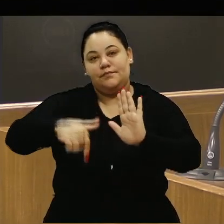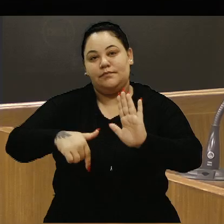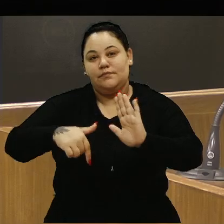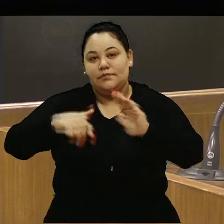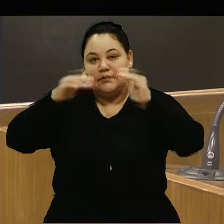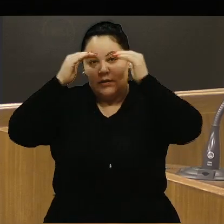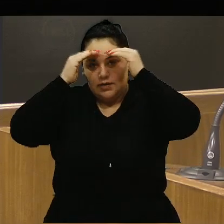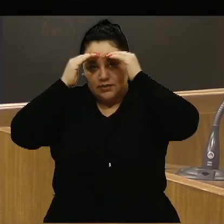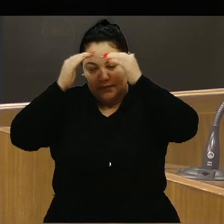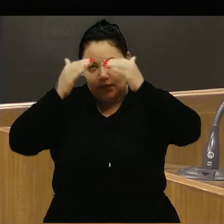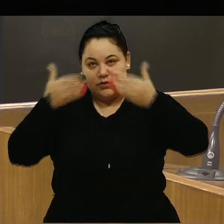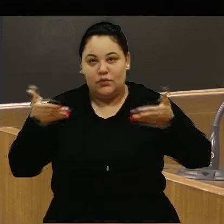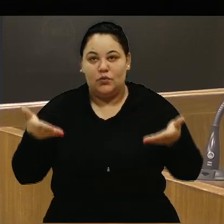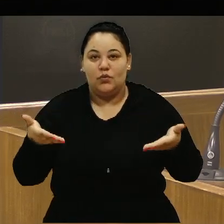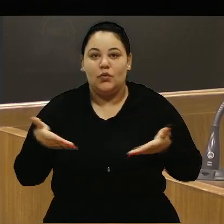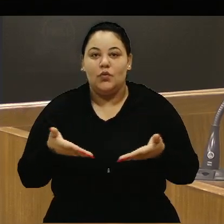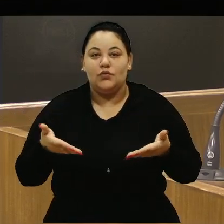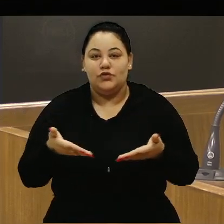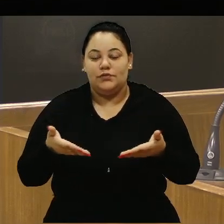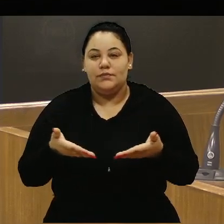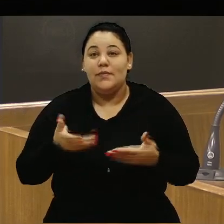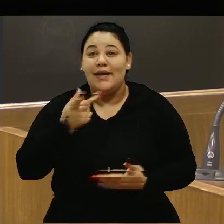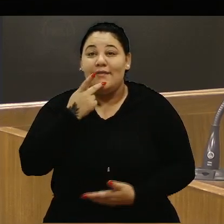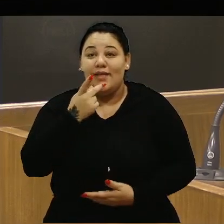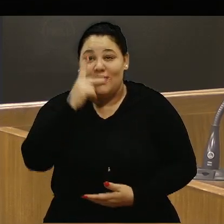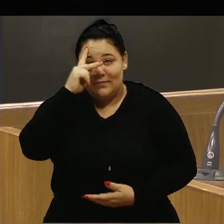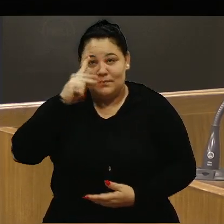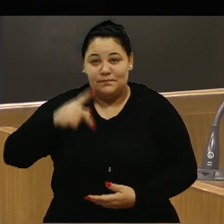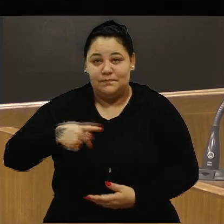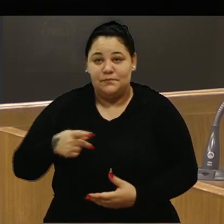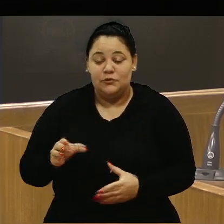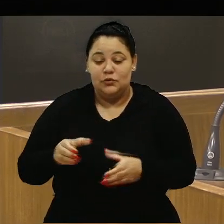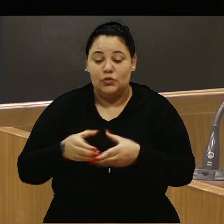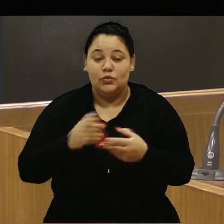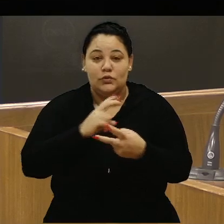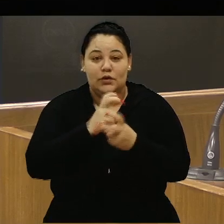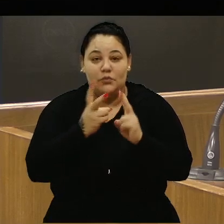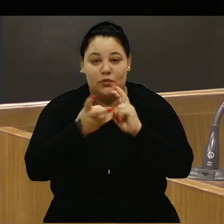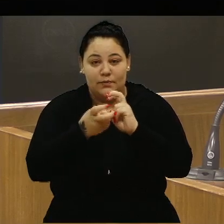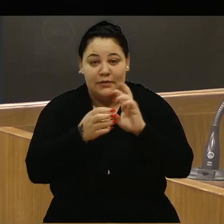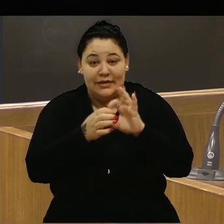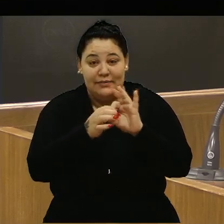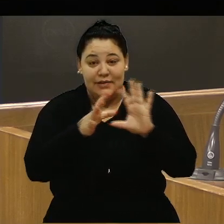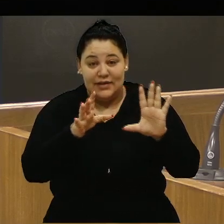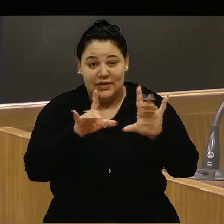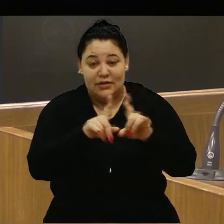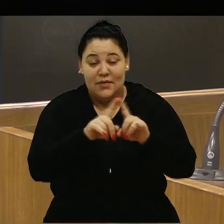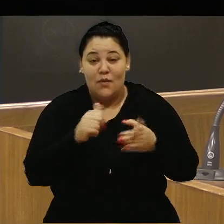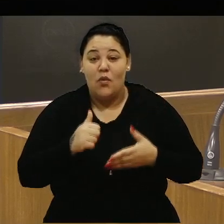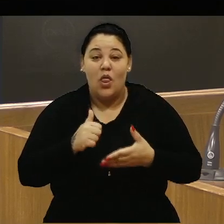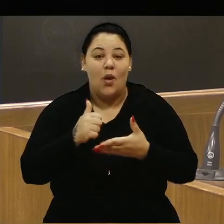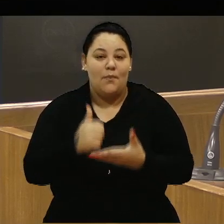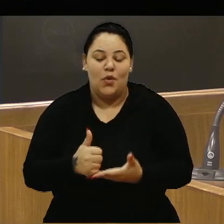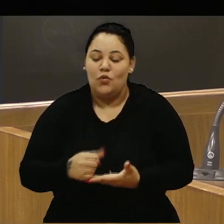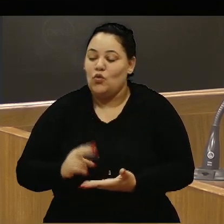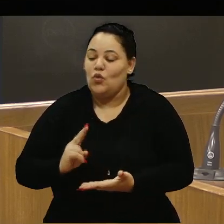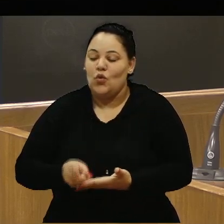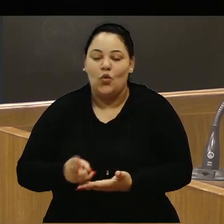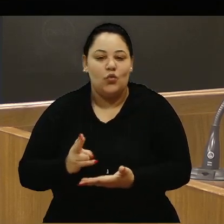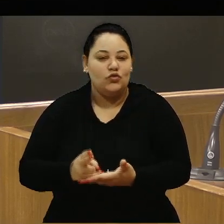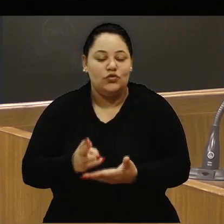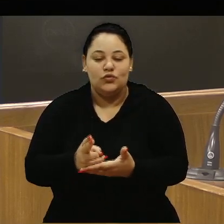casa para expressar o reconhecimento do Grupo de Capoeira Liberdade pelo apoio constante da